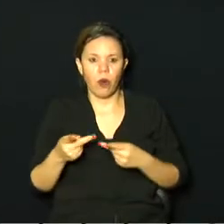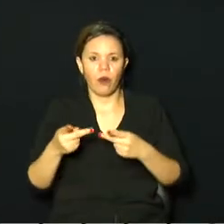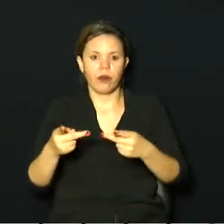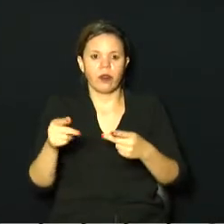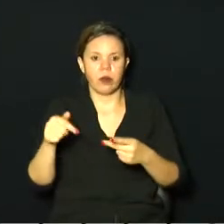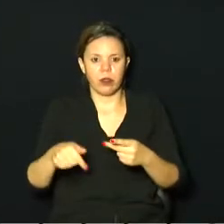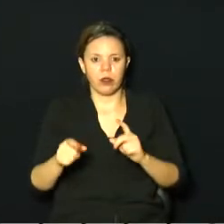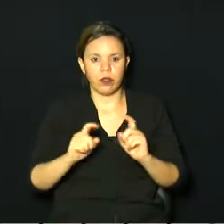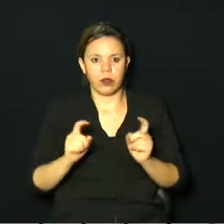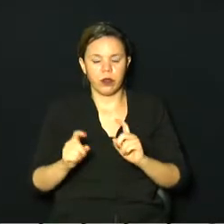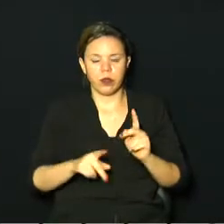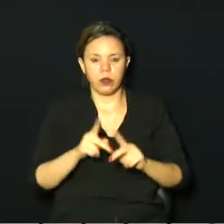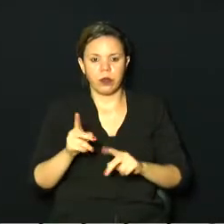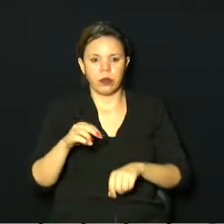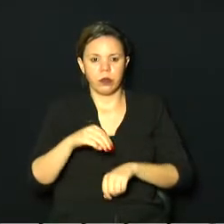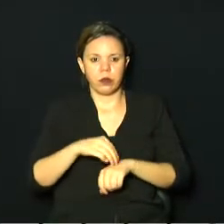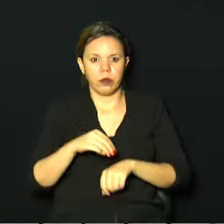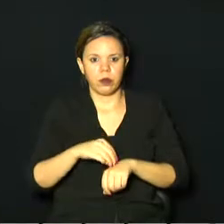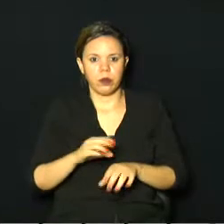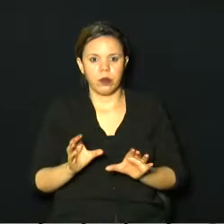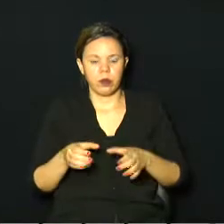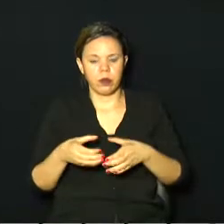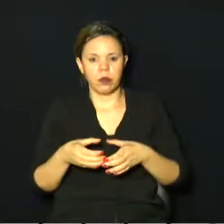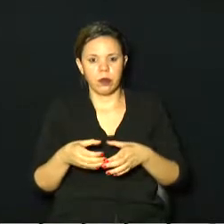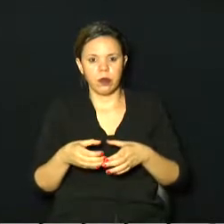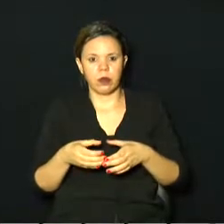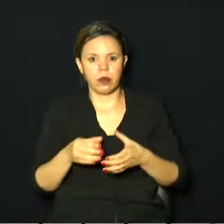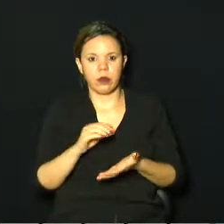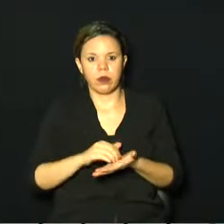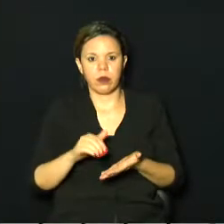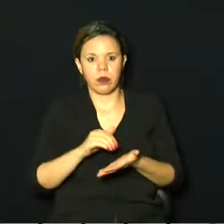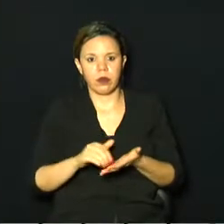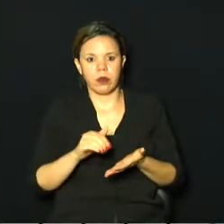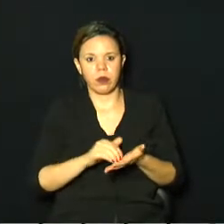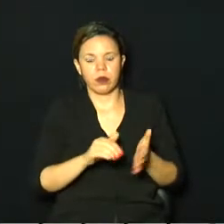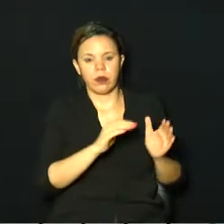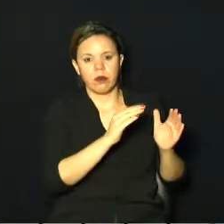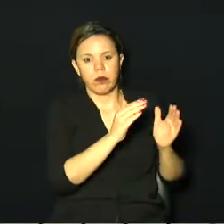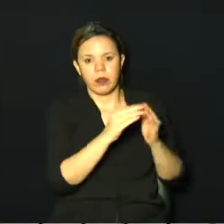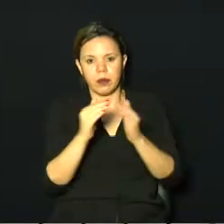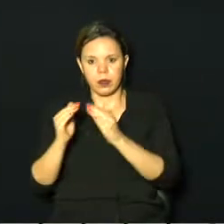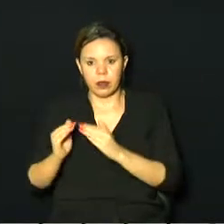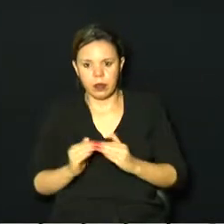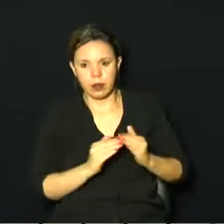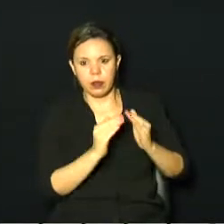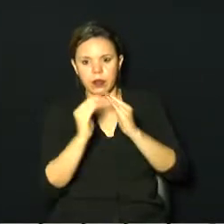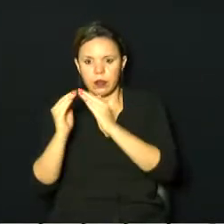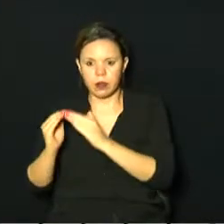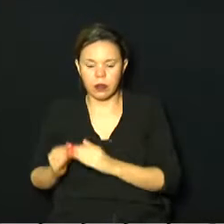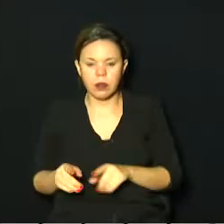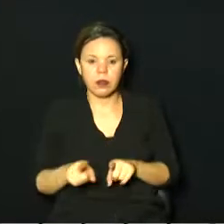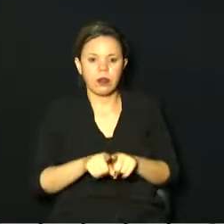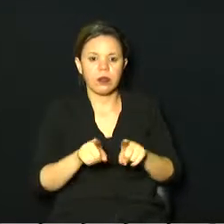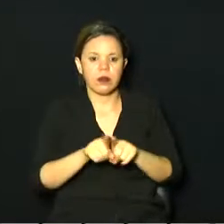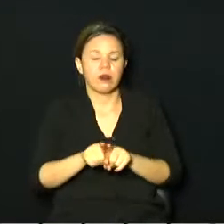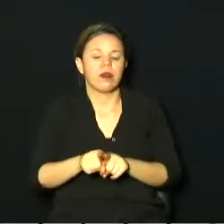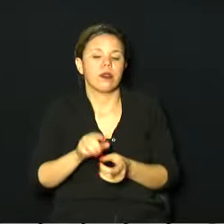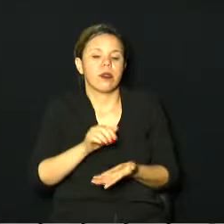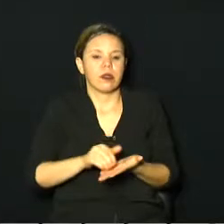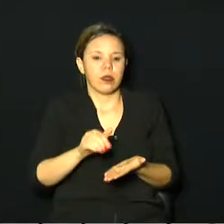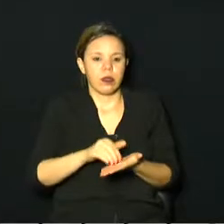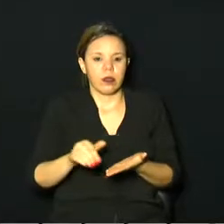além dos membros da comissão, também a Secretaria de Habitação e também a Secretaria